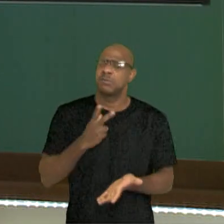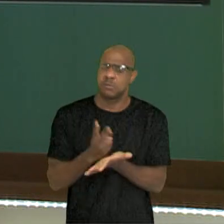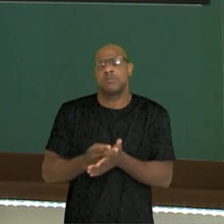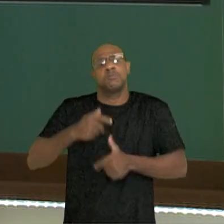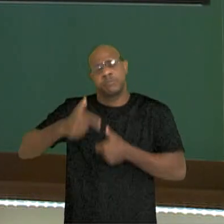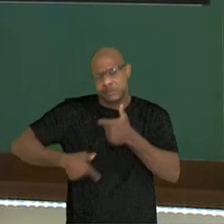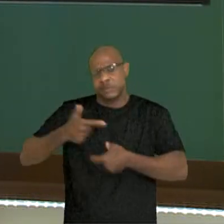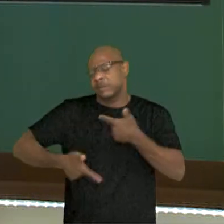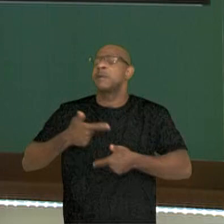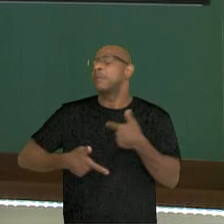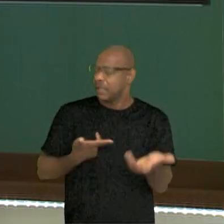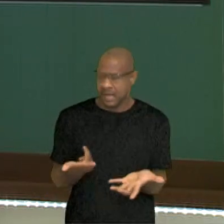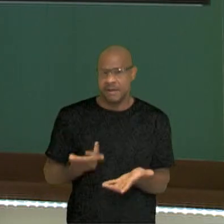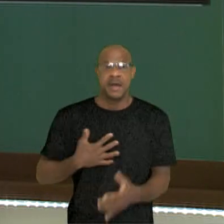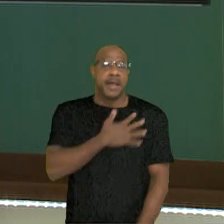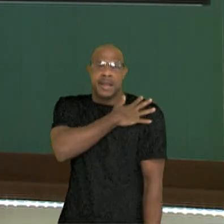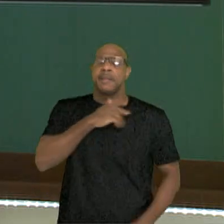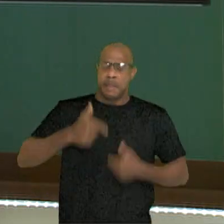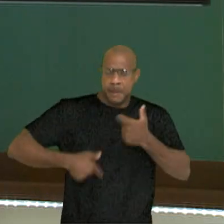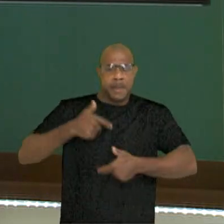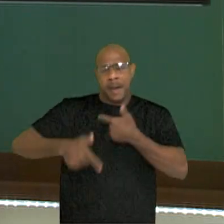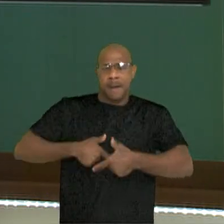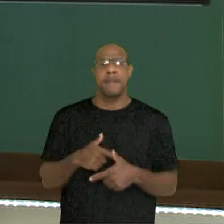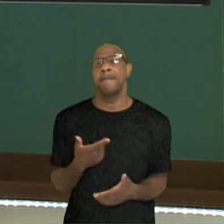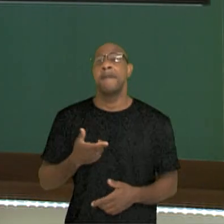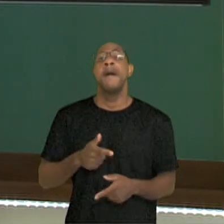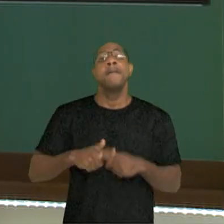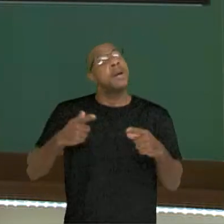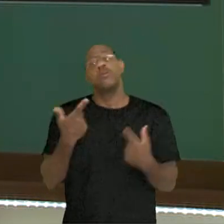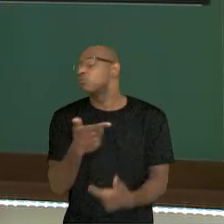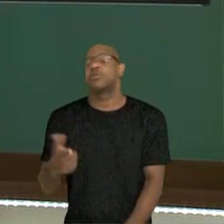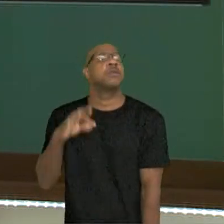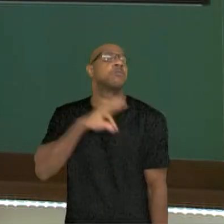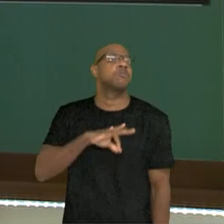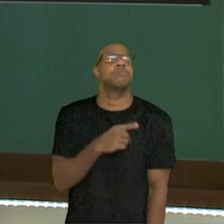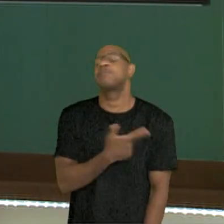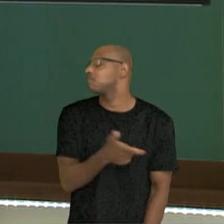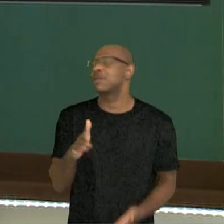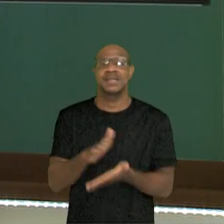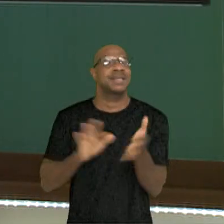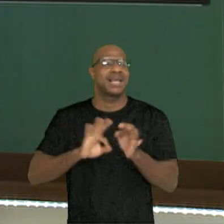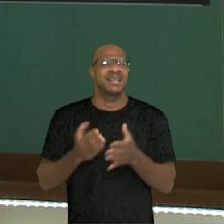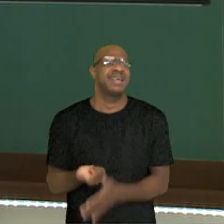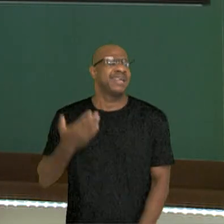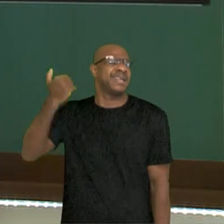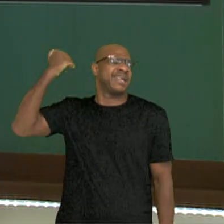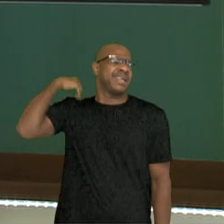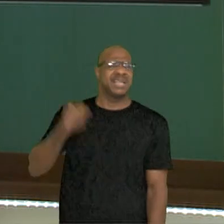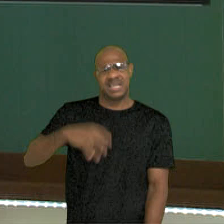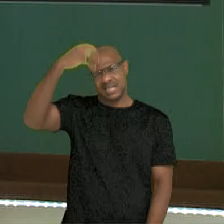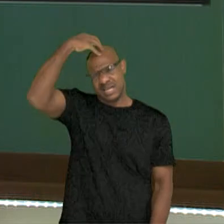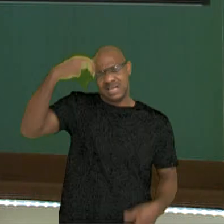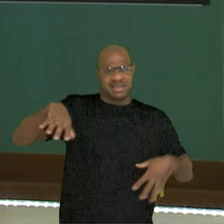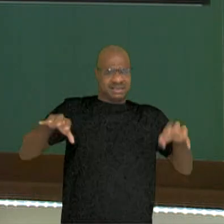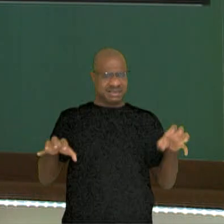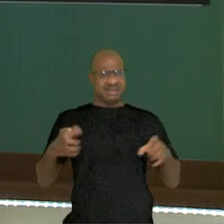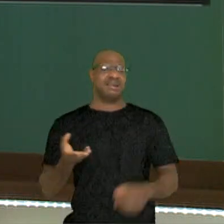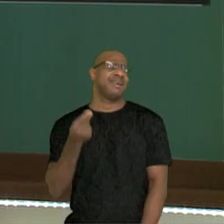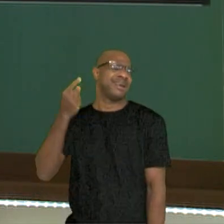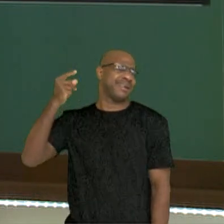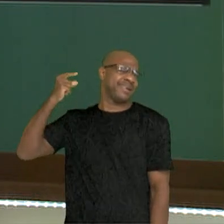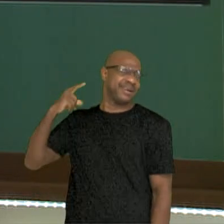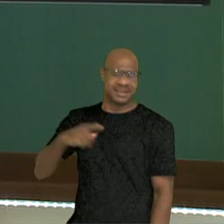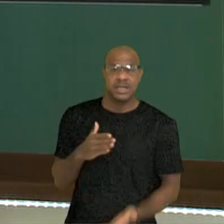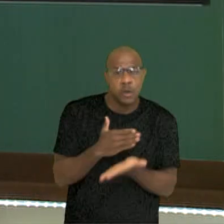suas profissões, né? E eram convocados por exército, né? Principalmente desde a monarquia a gente vai ter, né? No comecinho